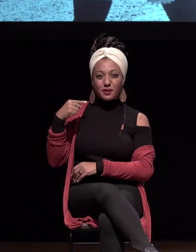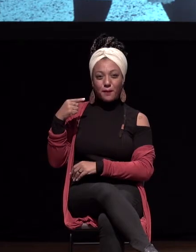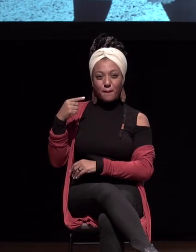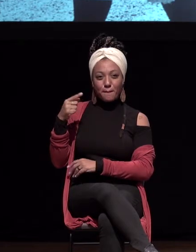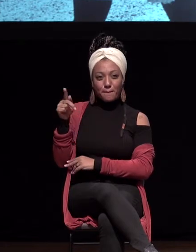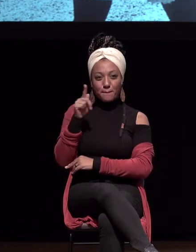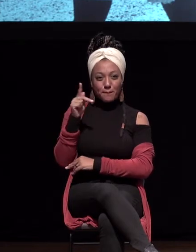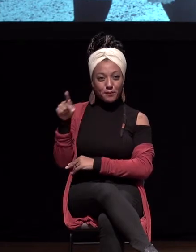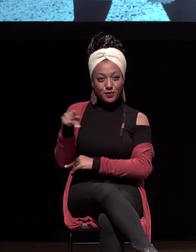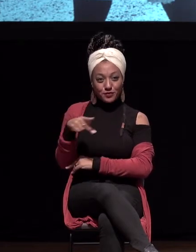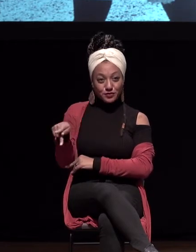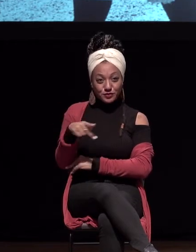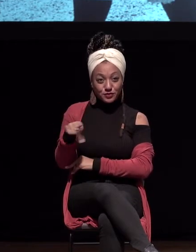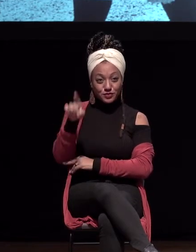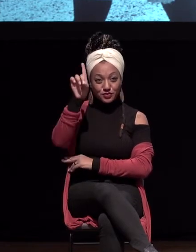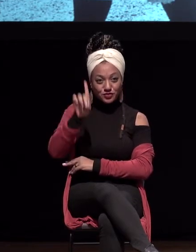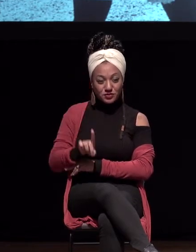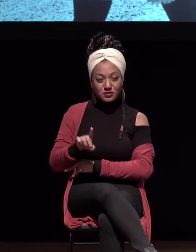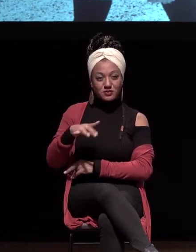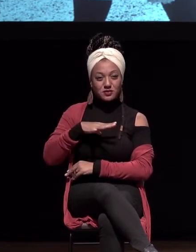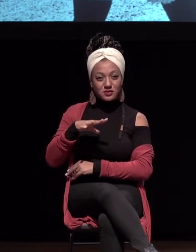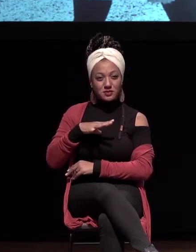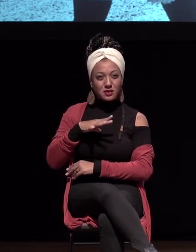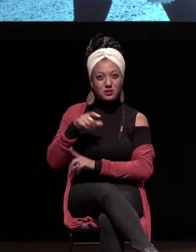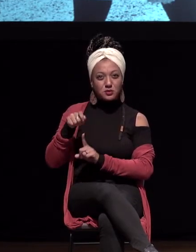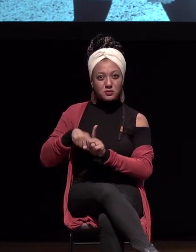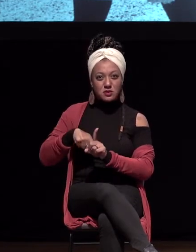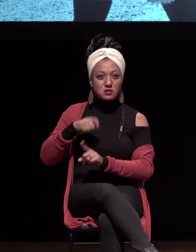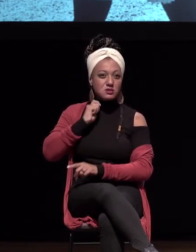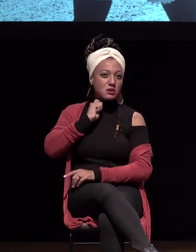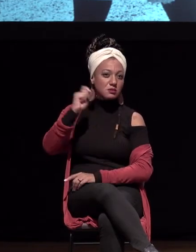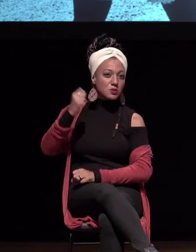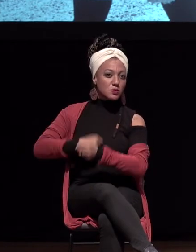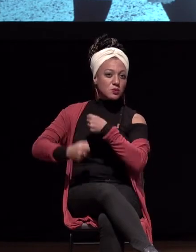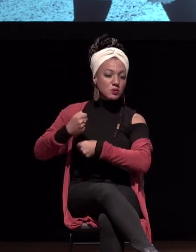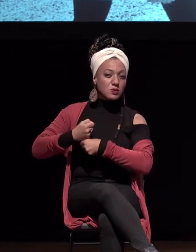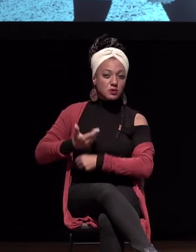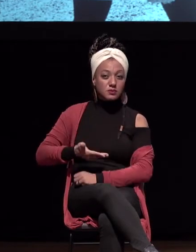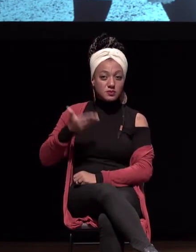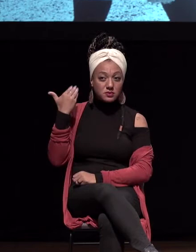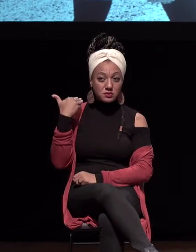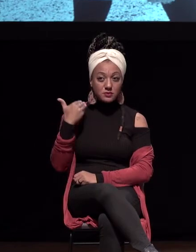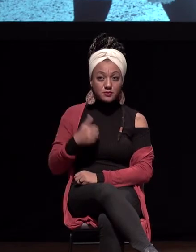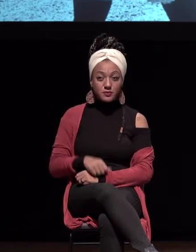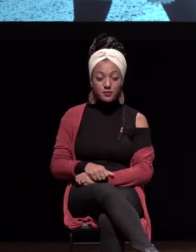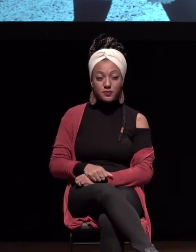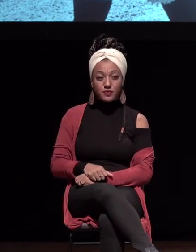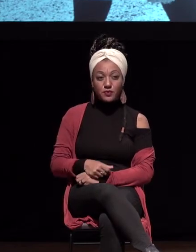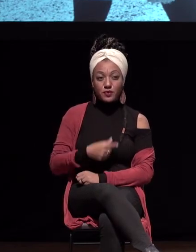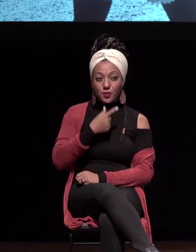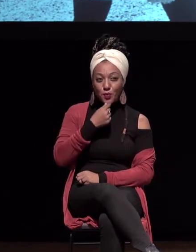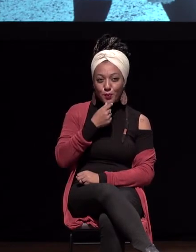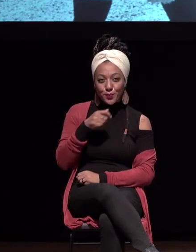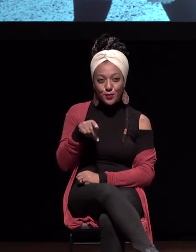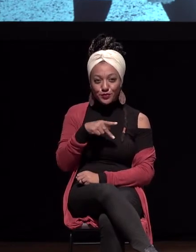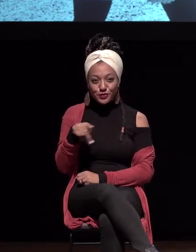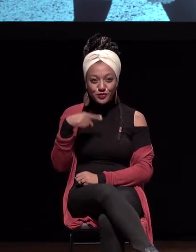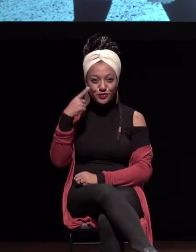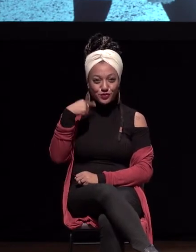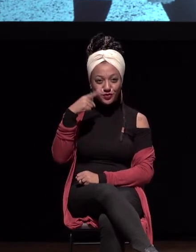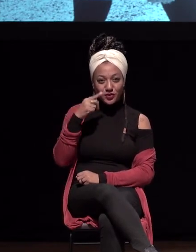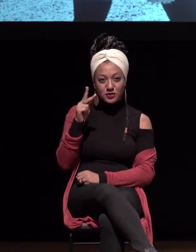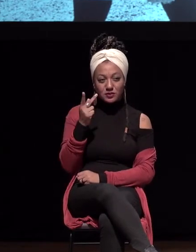Avenida Paulista, Direito à Cidade, que foi em abril do ano passado. o professor e advogado